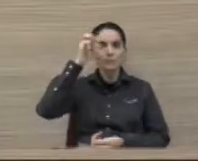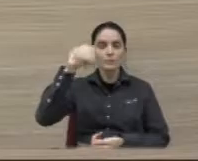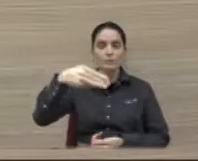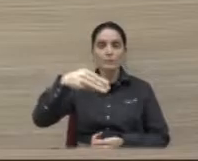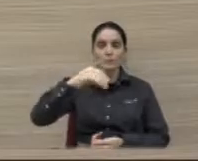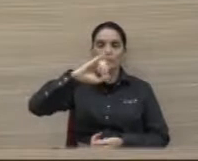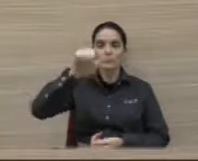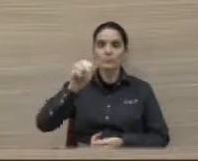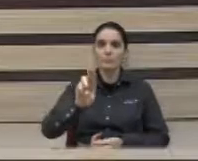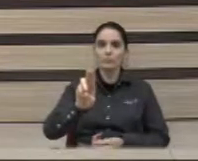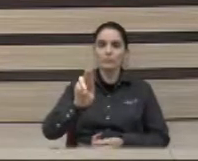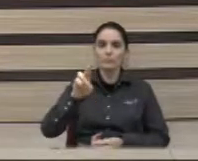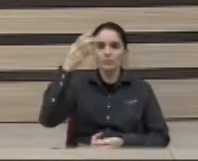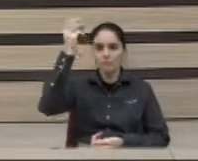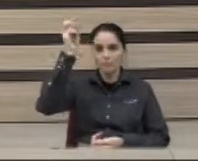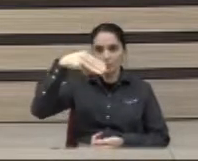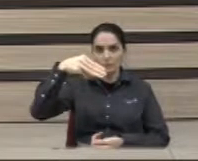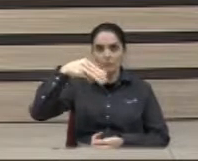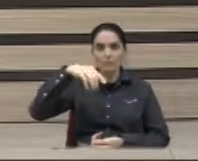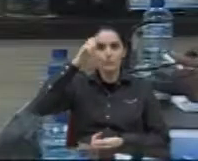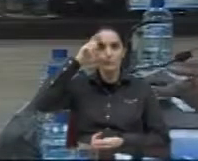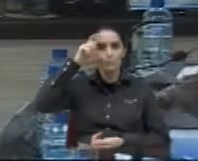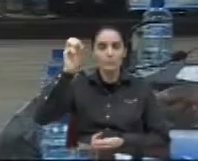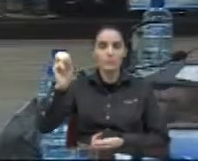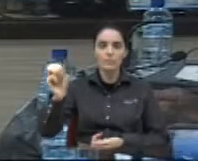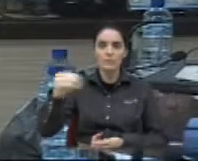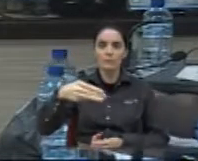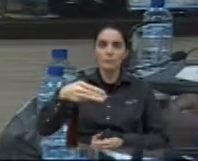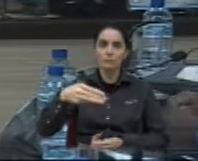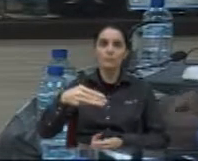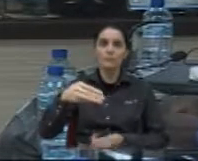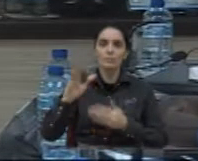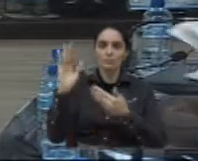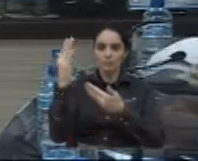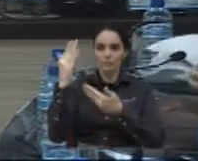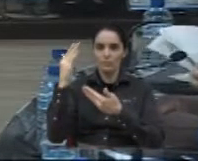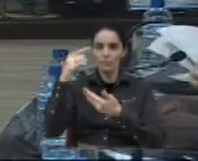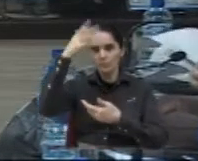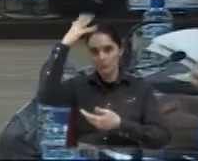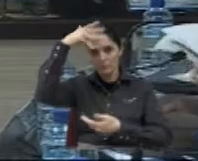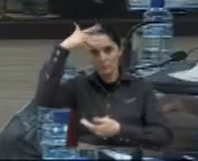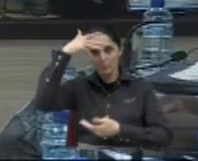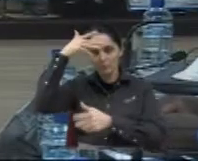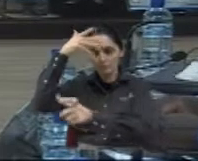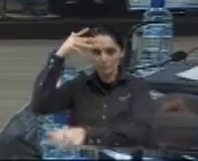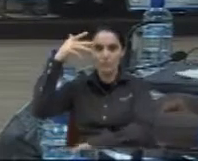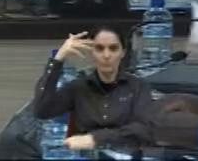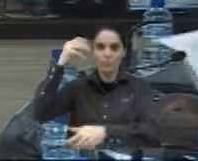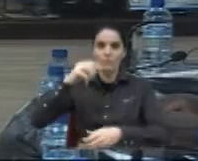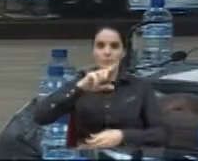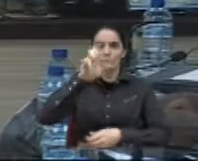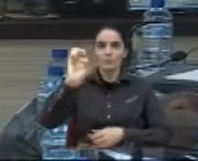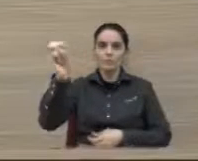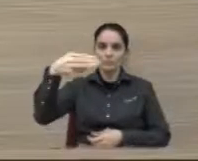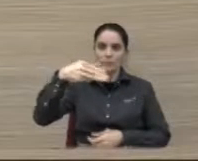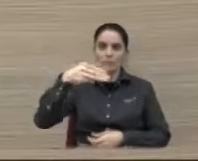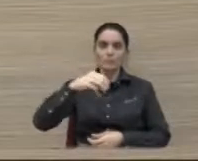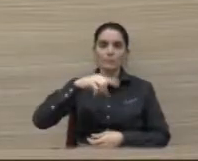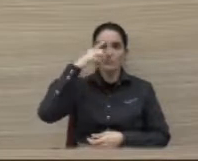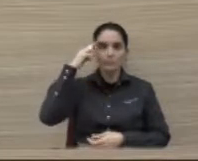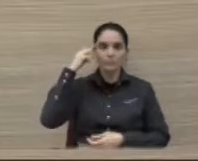Sim. José Eduardo Monteiro Júnior. Sim. José Farizaine. Sim, parabéns a Érica e ao homenageado. José da Mix. Sim.